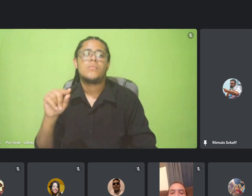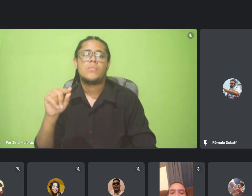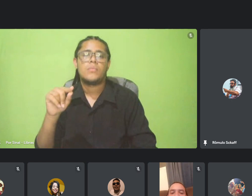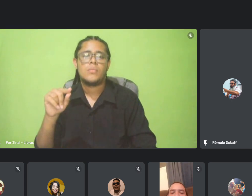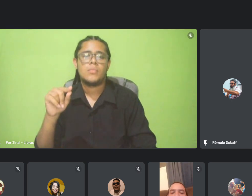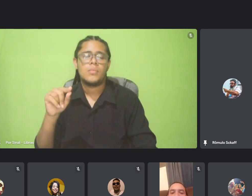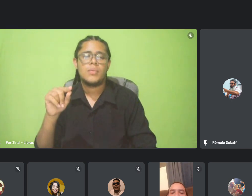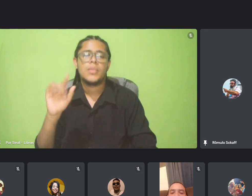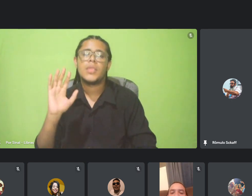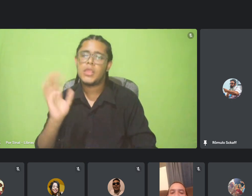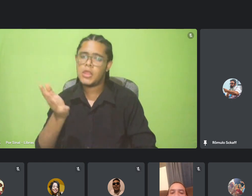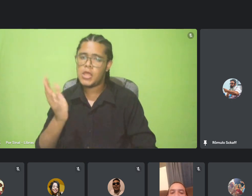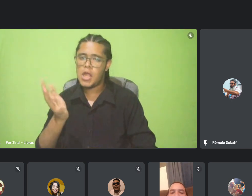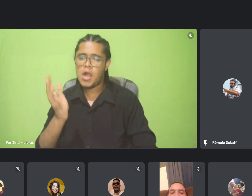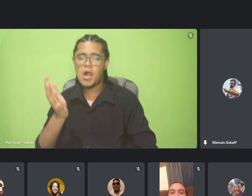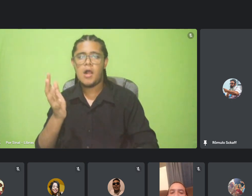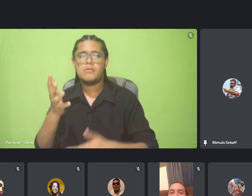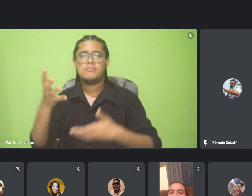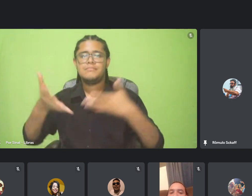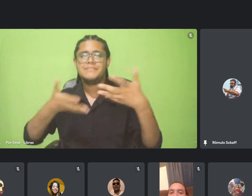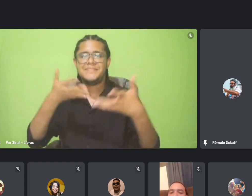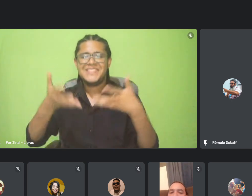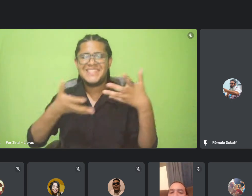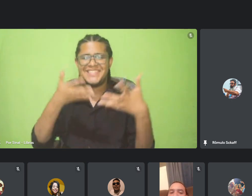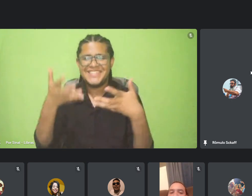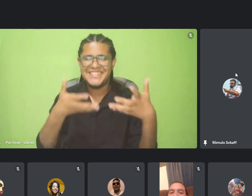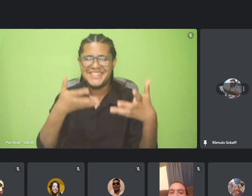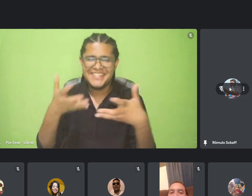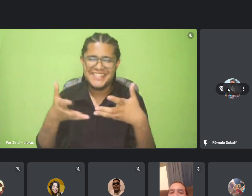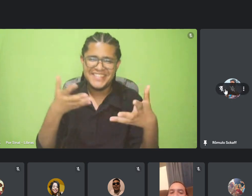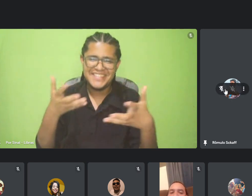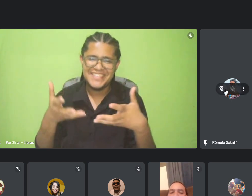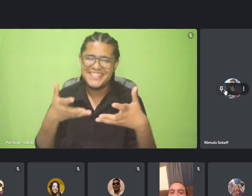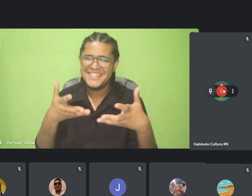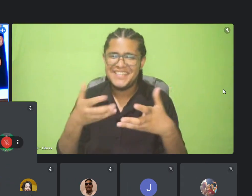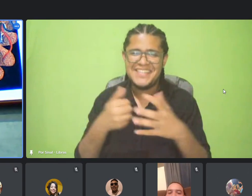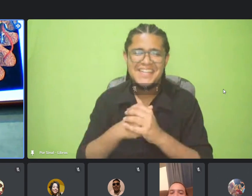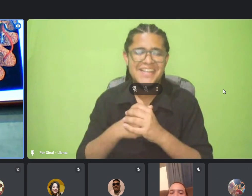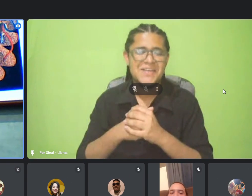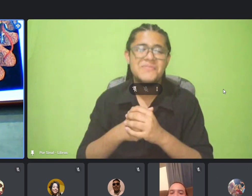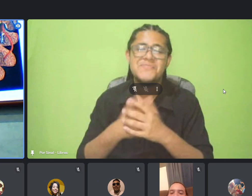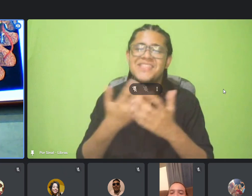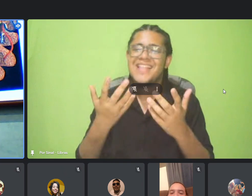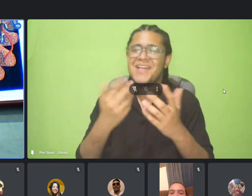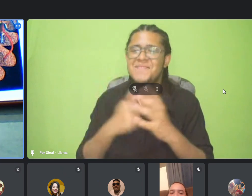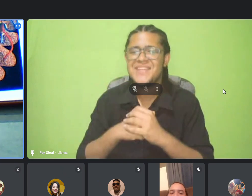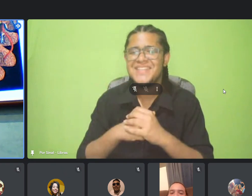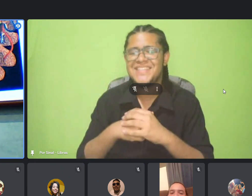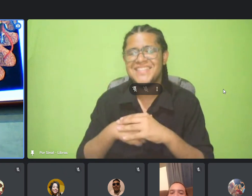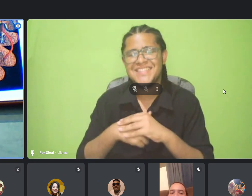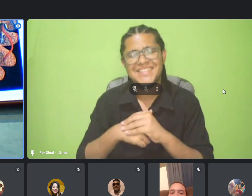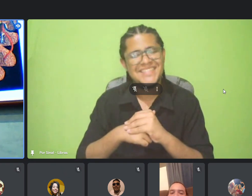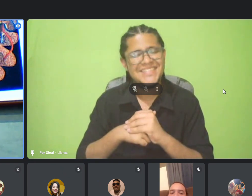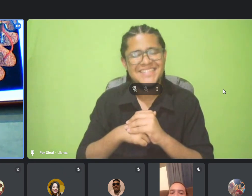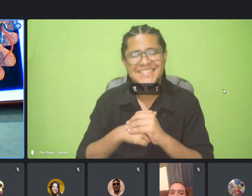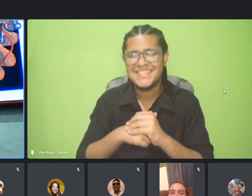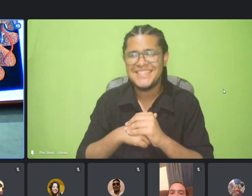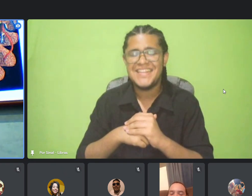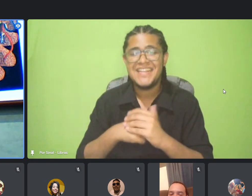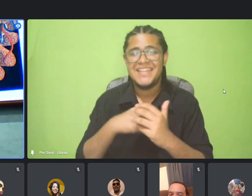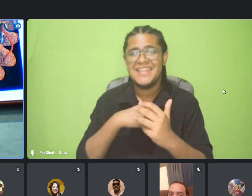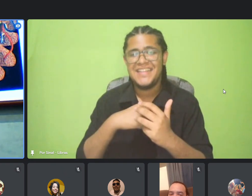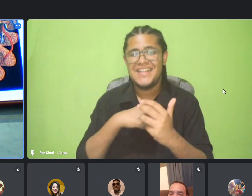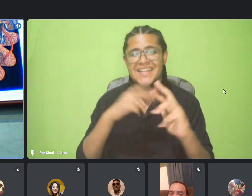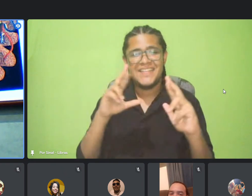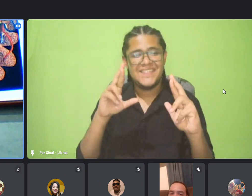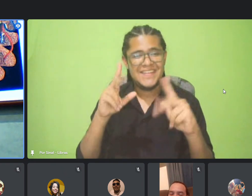estava olhando aqui a sinalização, até a intérprete riu aí que a gente estava vendo a diferença entre preto e negro nos sinais, a gente também está